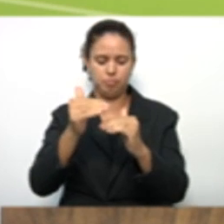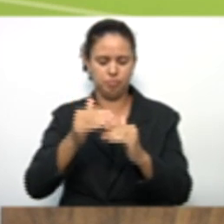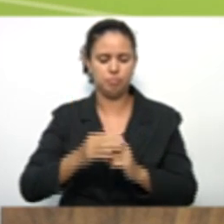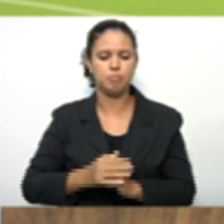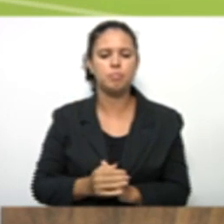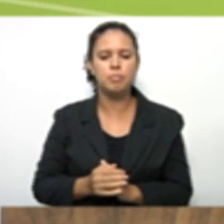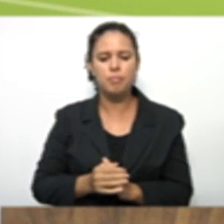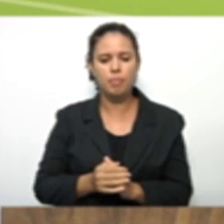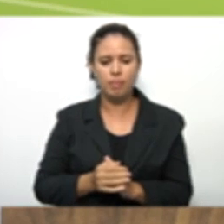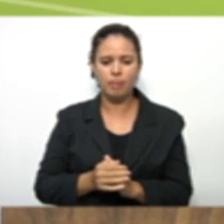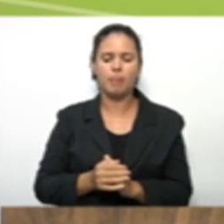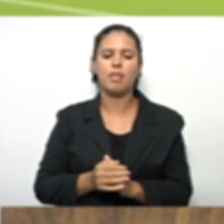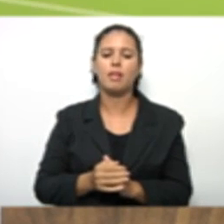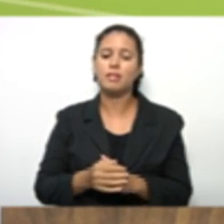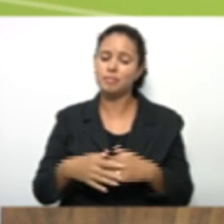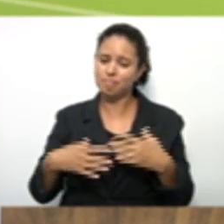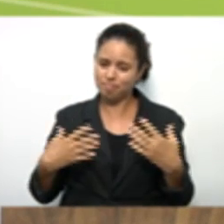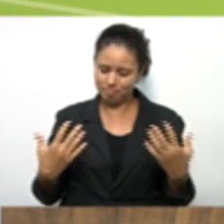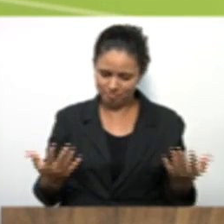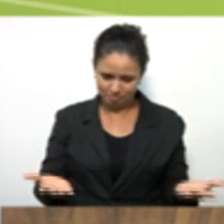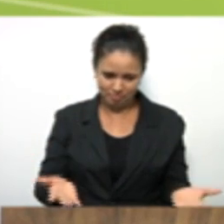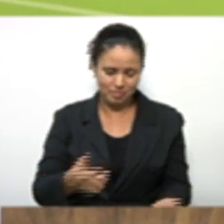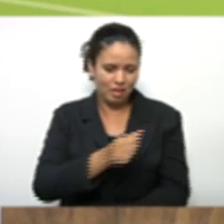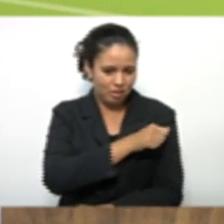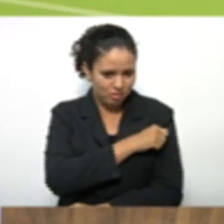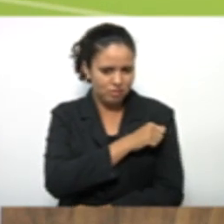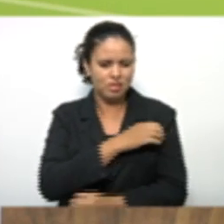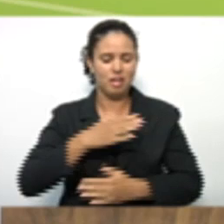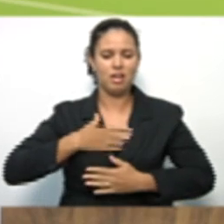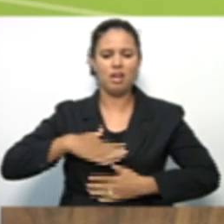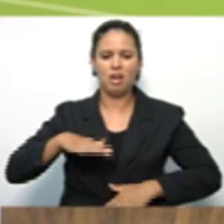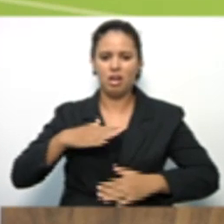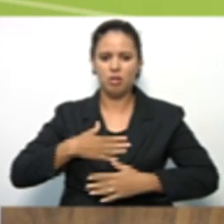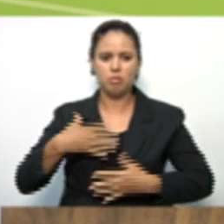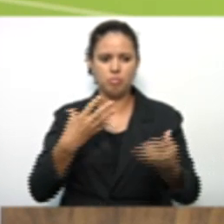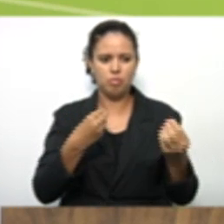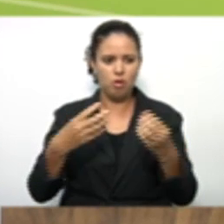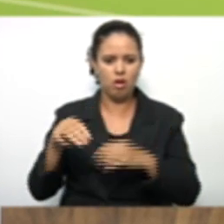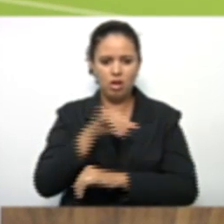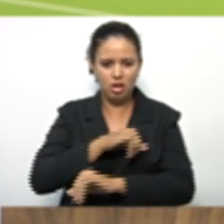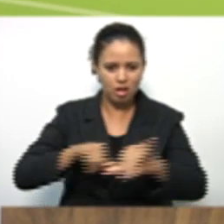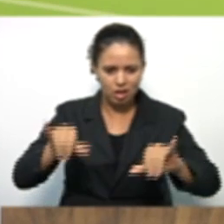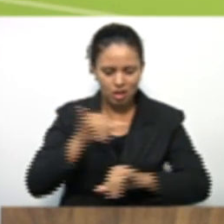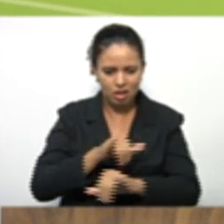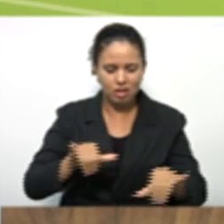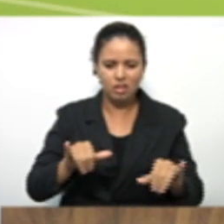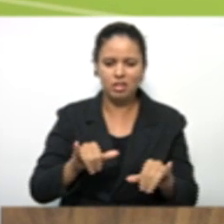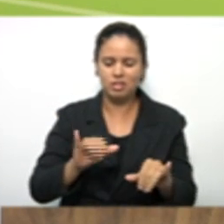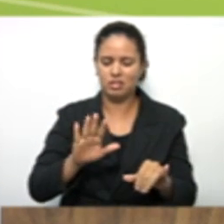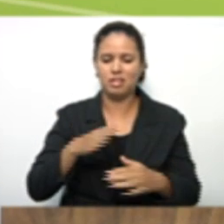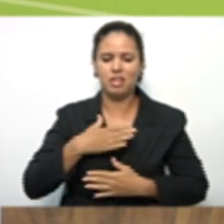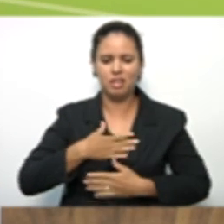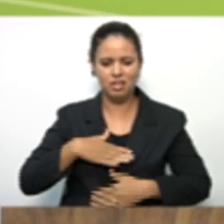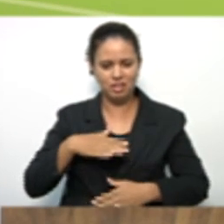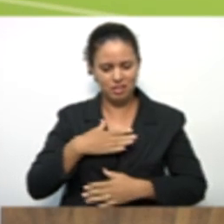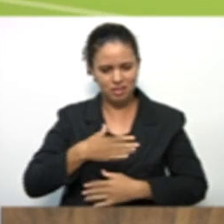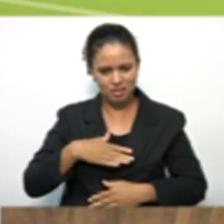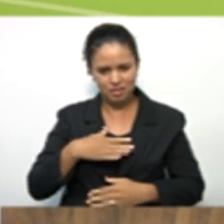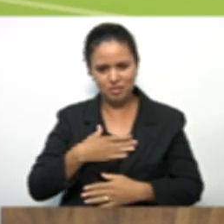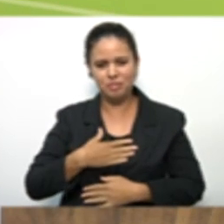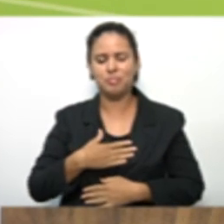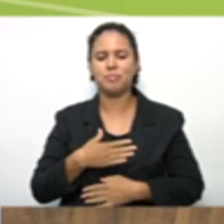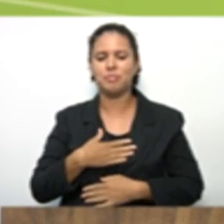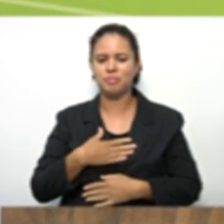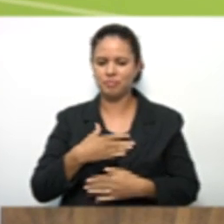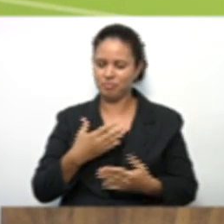dobradas. Aluno, eu sei que é muita informação que eu estou falando aqui. Estou falando de... O professor acabou de falar lá nos Homens da Preda, contando 1, 2,